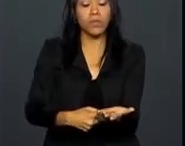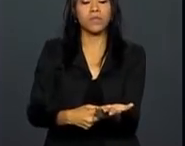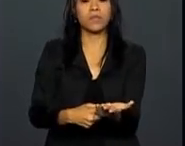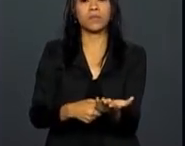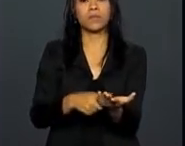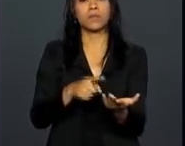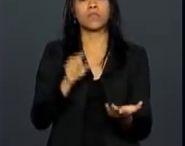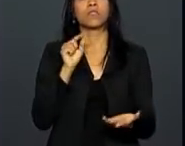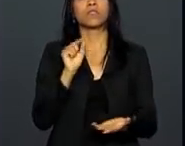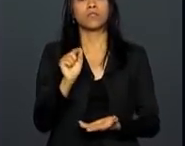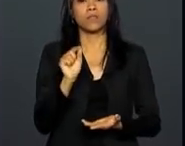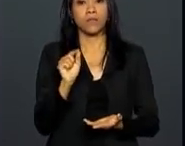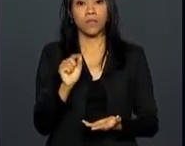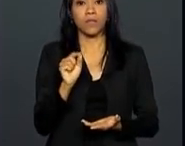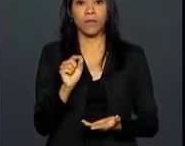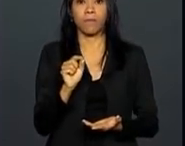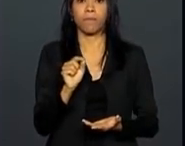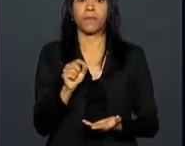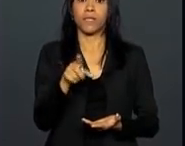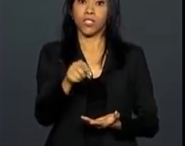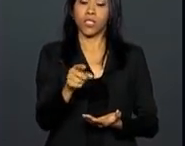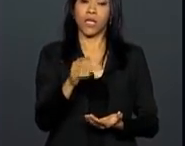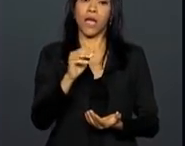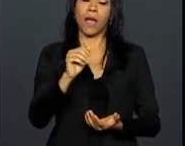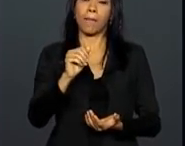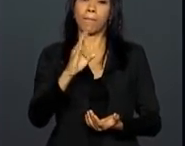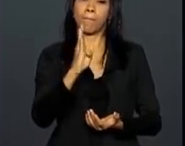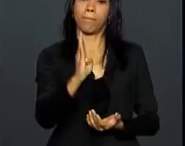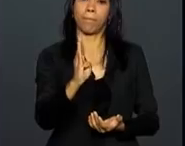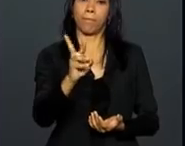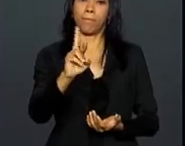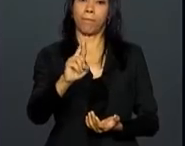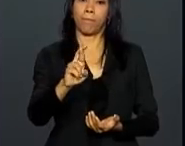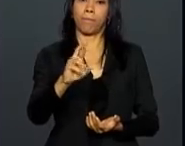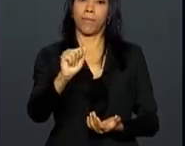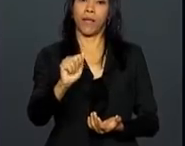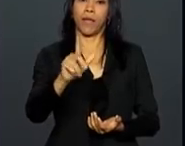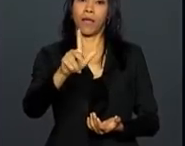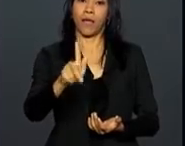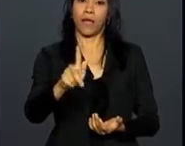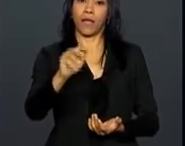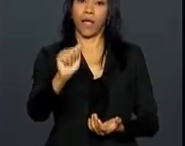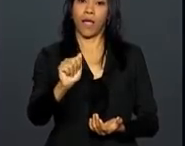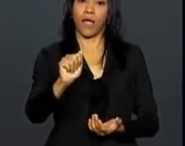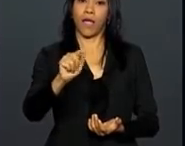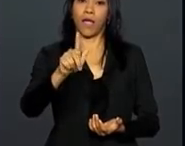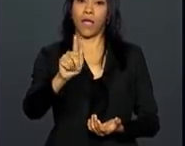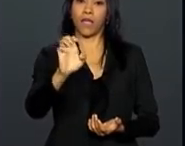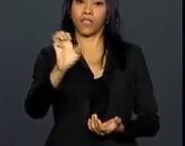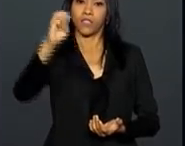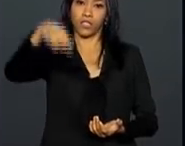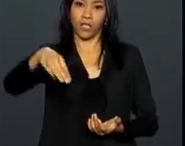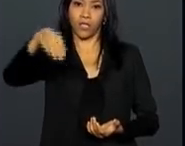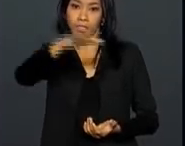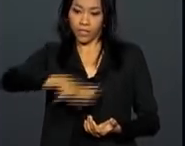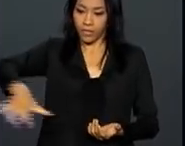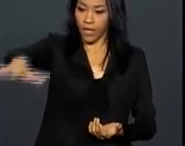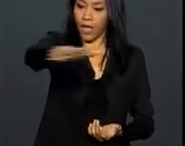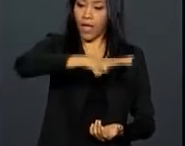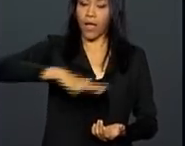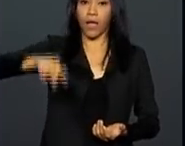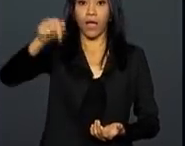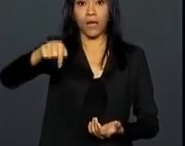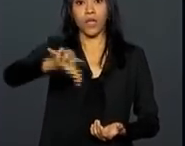de incluir a dragagem do setor portuário de Itaguaí